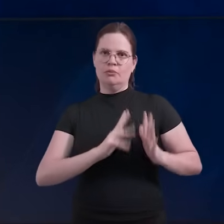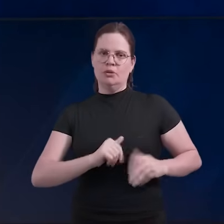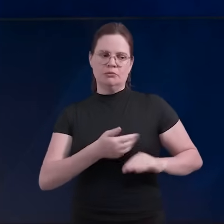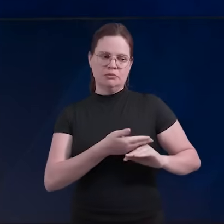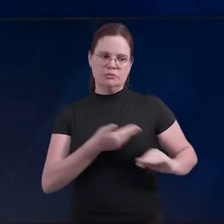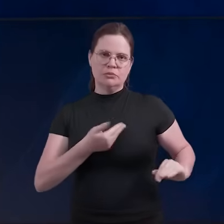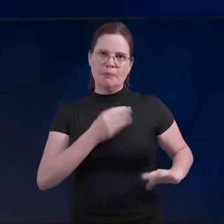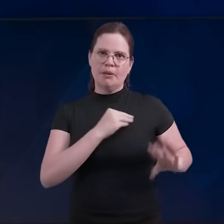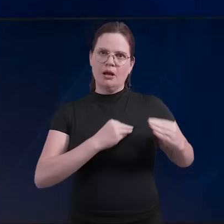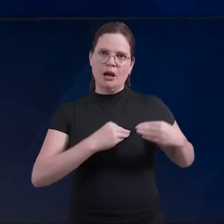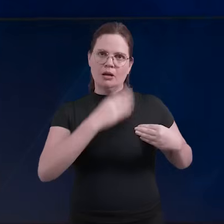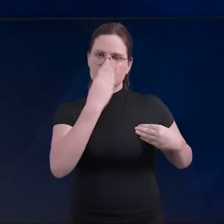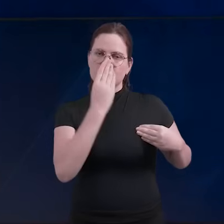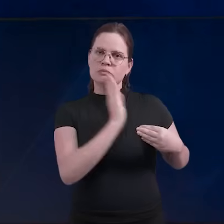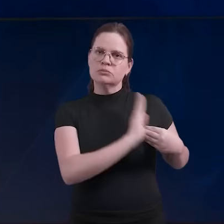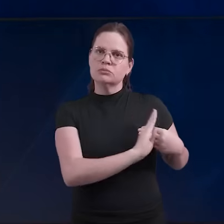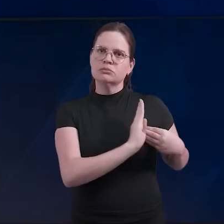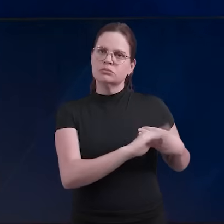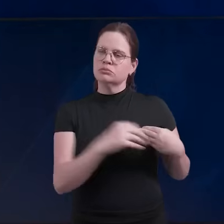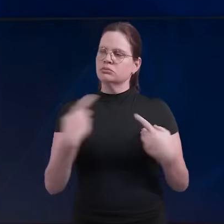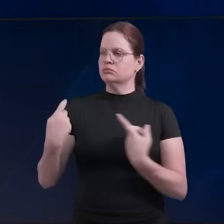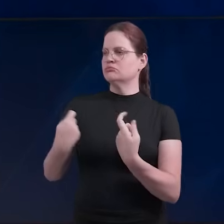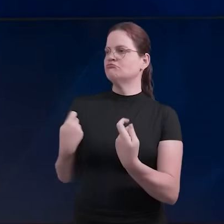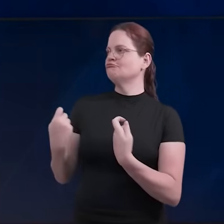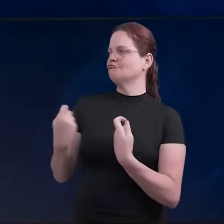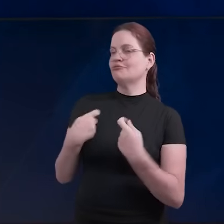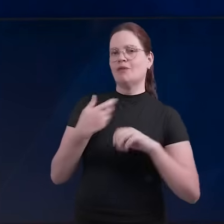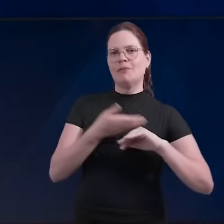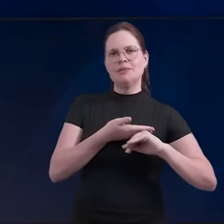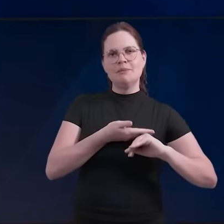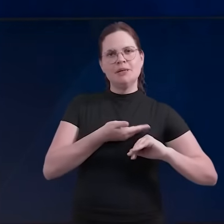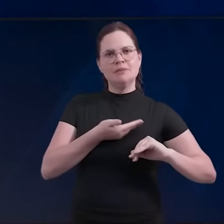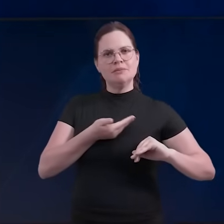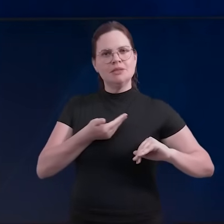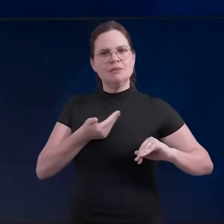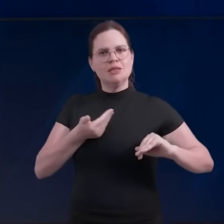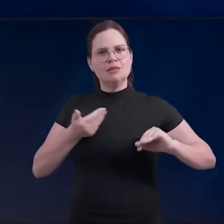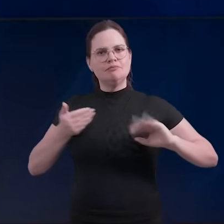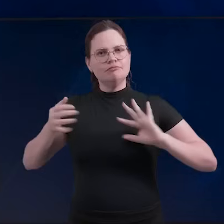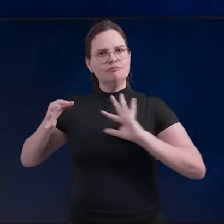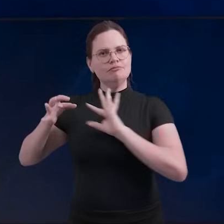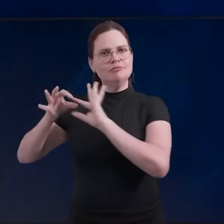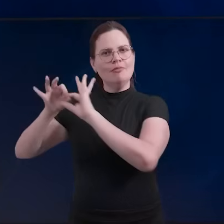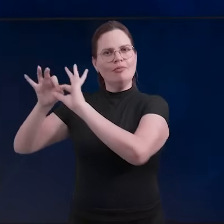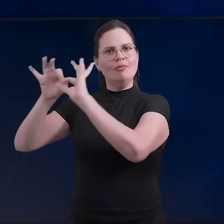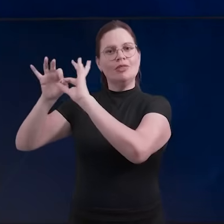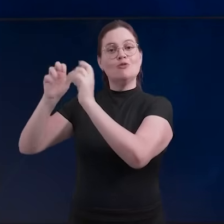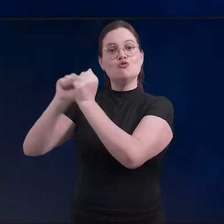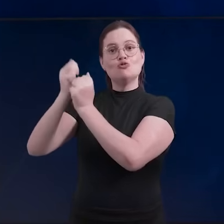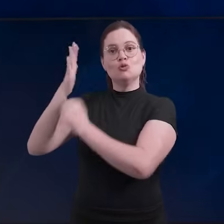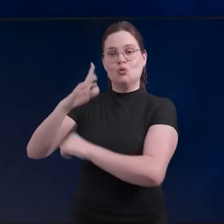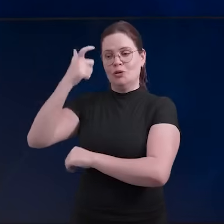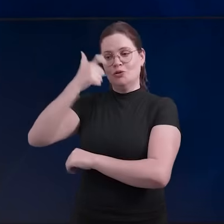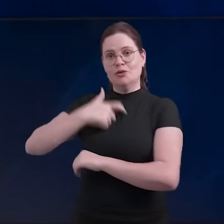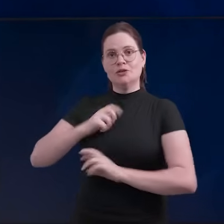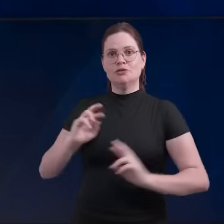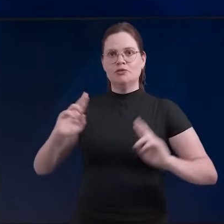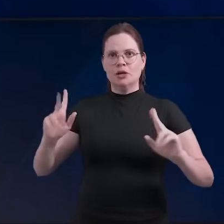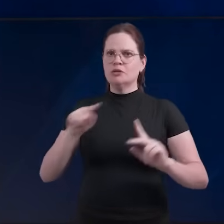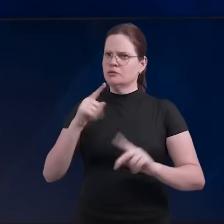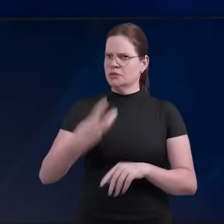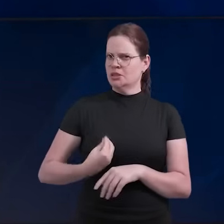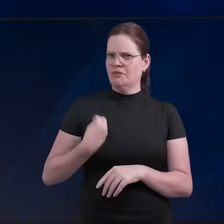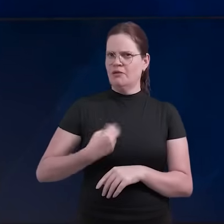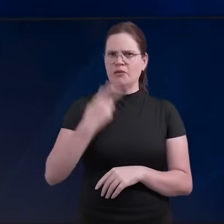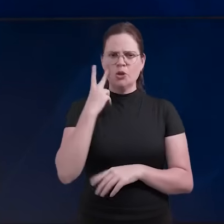agora pela vontade de Deus. Aí você vai sentir que Ele vai te separando, Ele vai te tornando uma pessoa diferente. Tudo bem, você